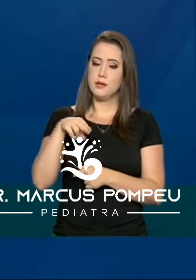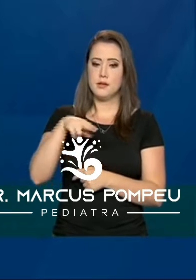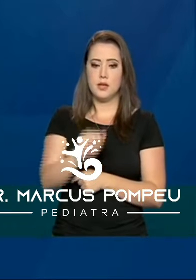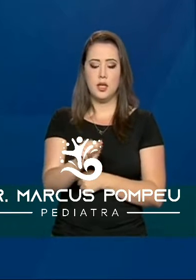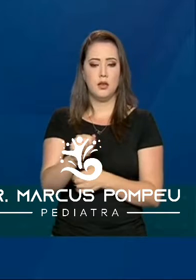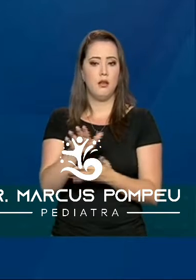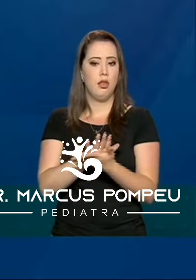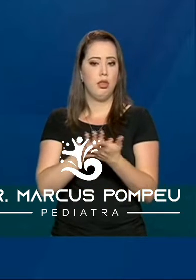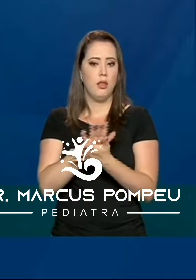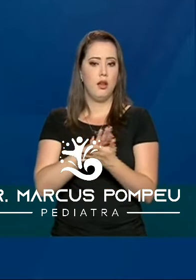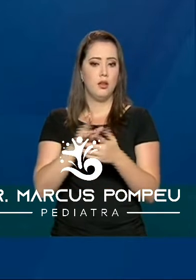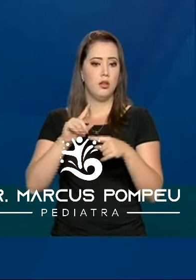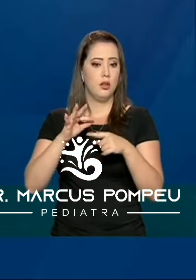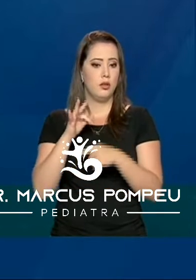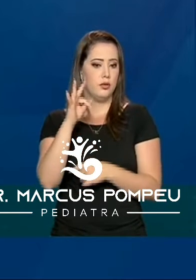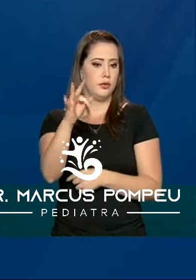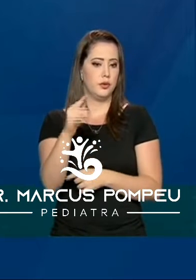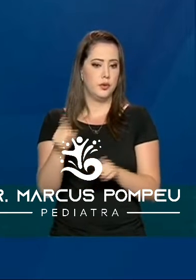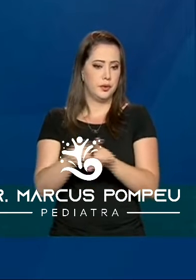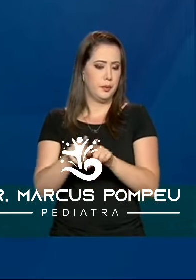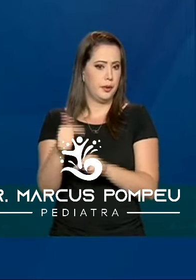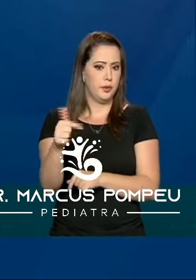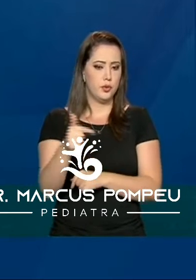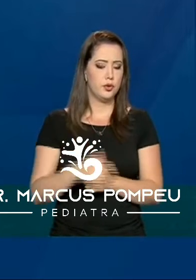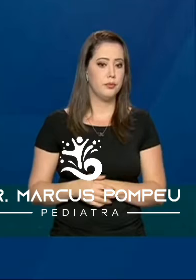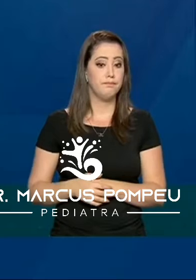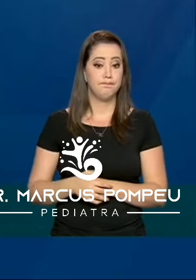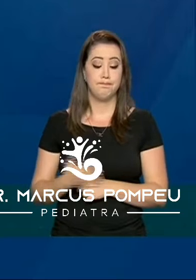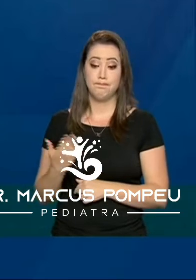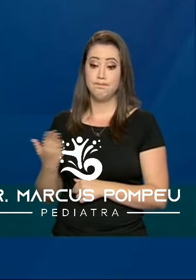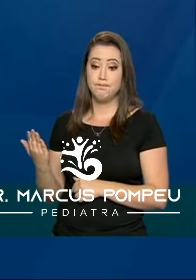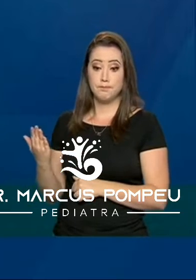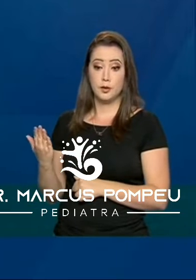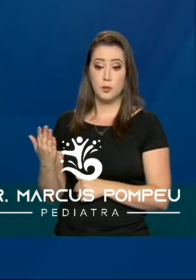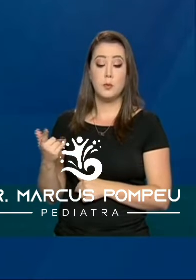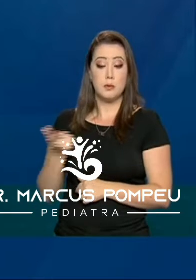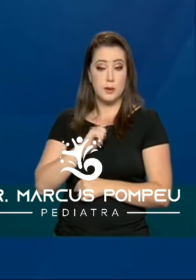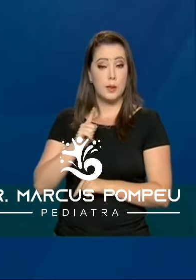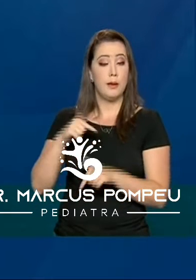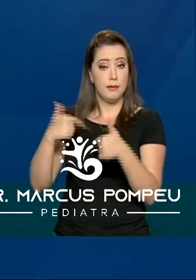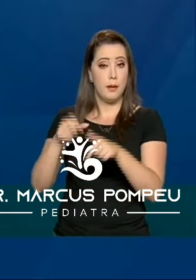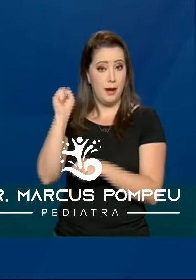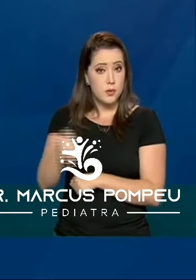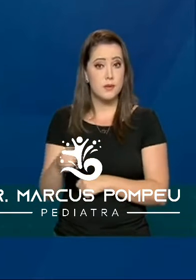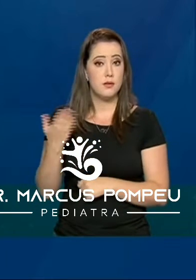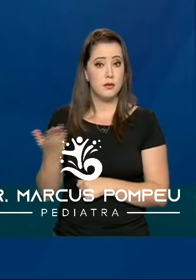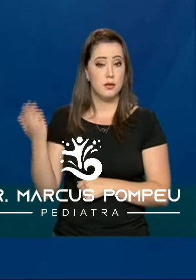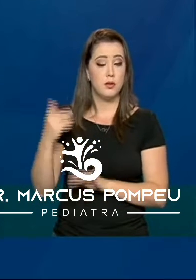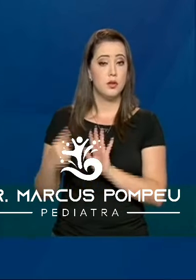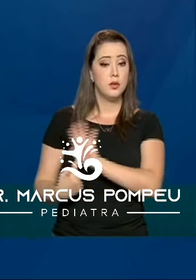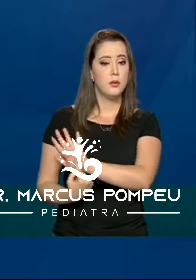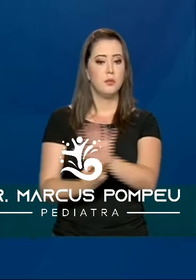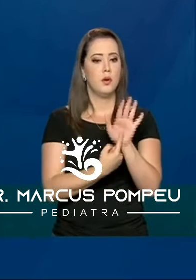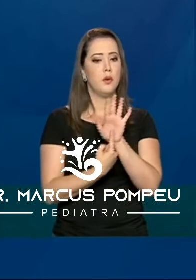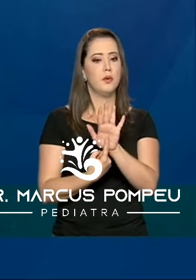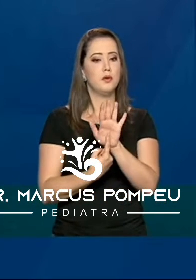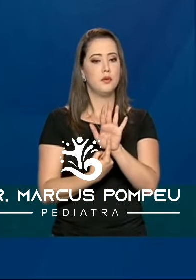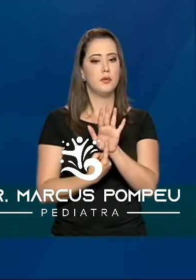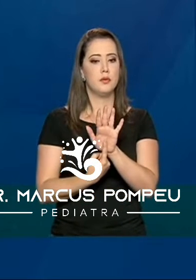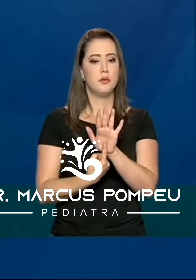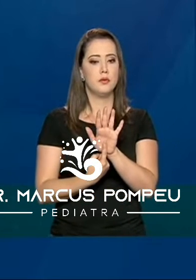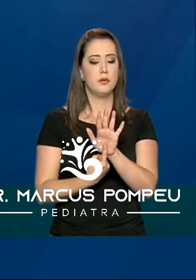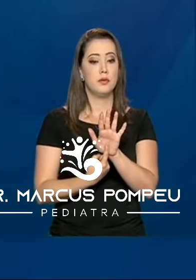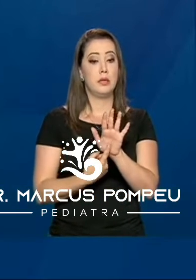fertilidade e carcinogenicidade. Então, eu trago para vocês o trabalho que diz que tem. A inibição dos TLRs, 3, 7, 3,